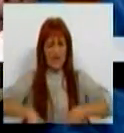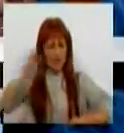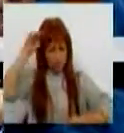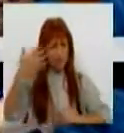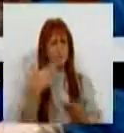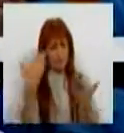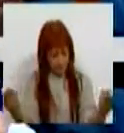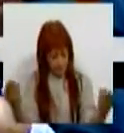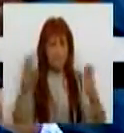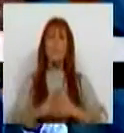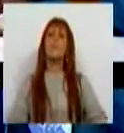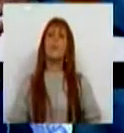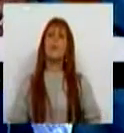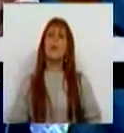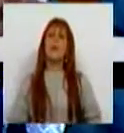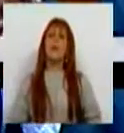da República.